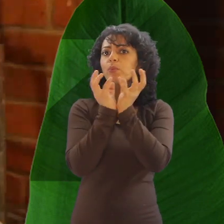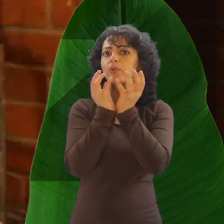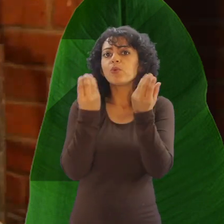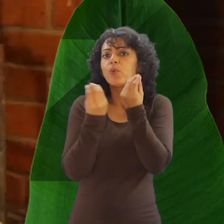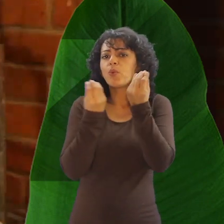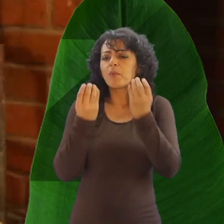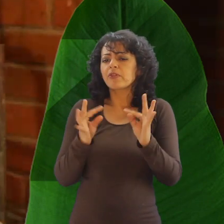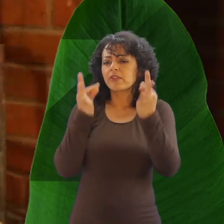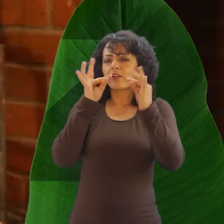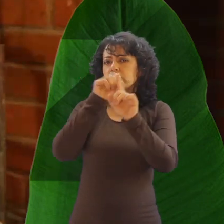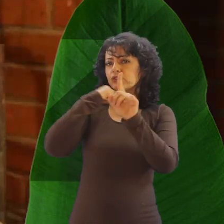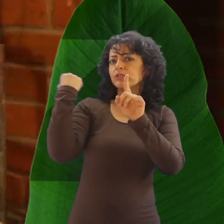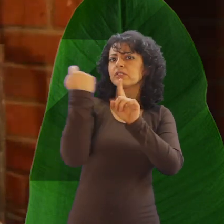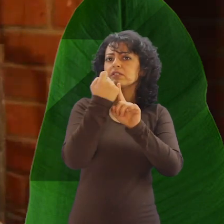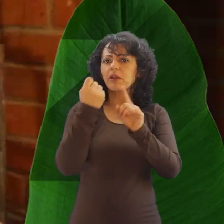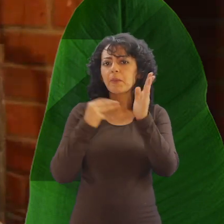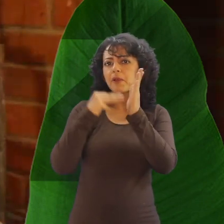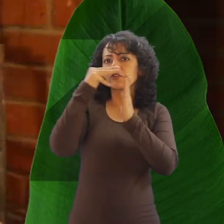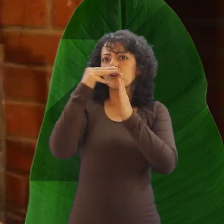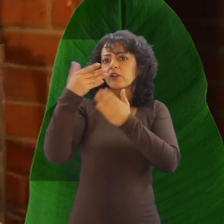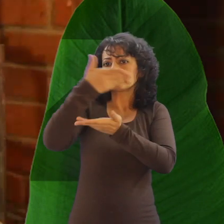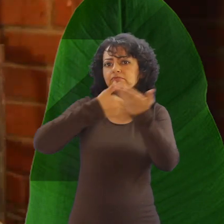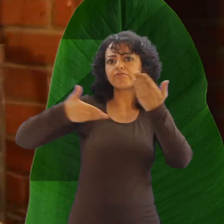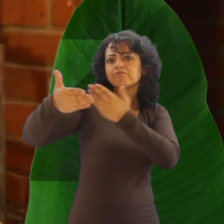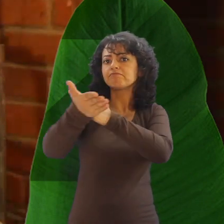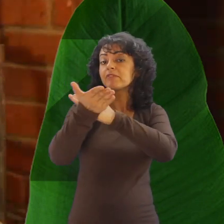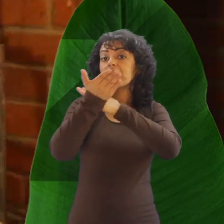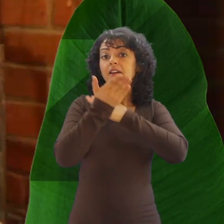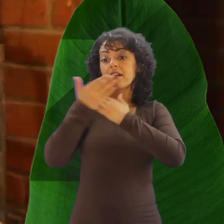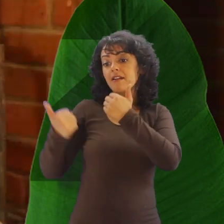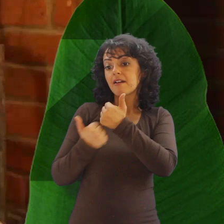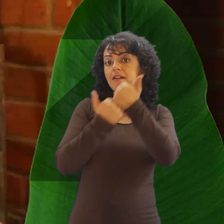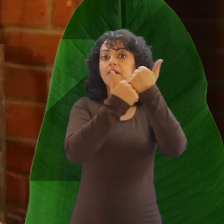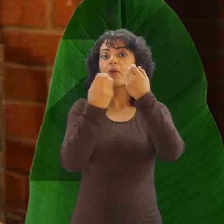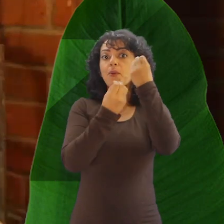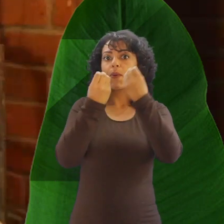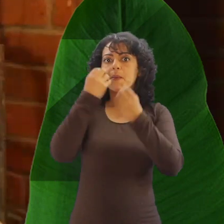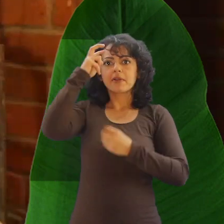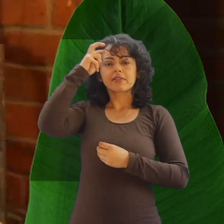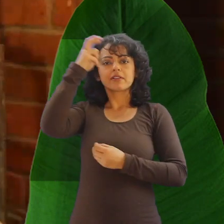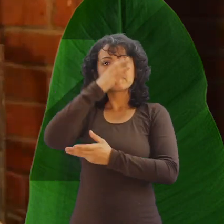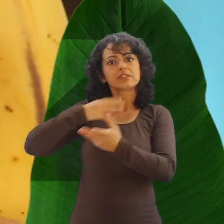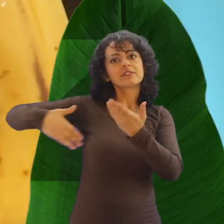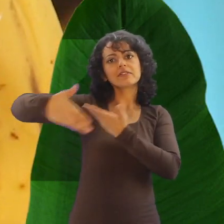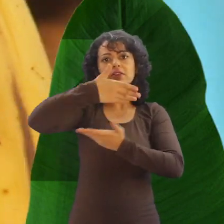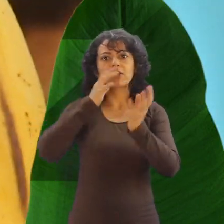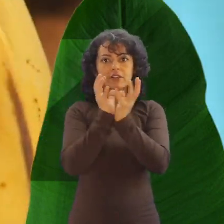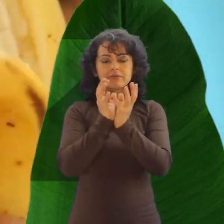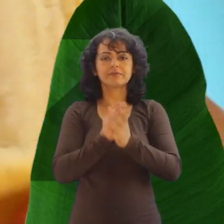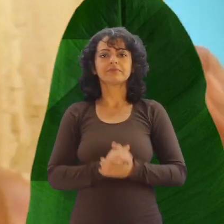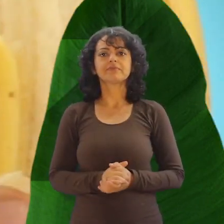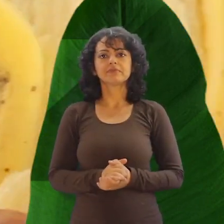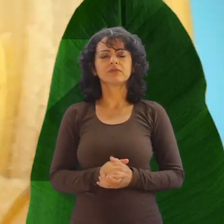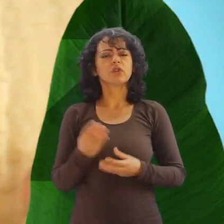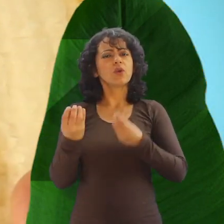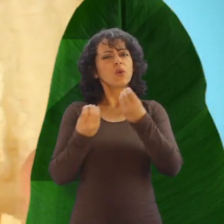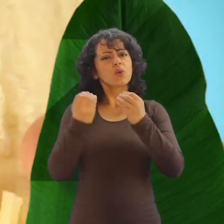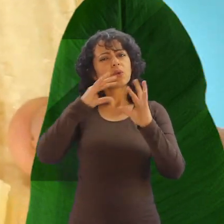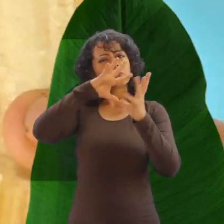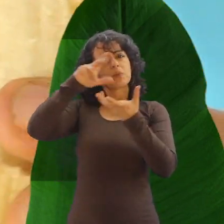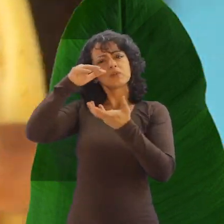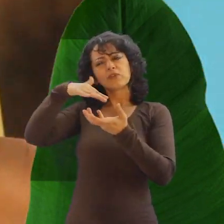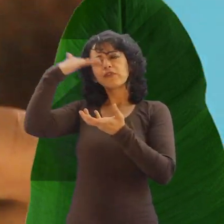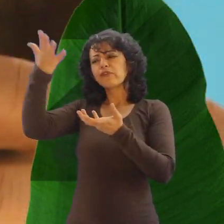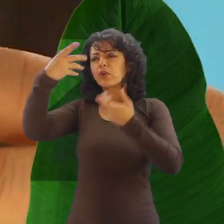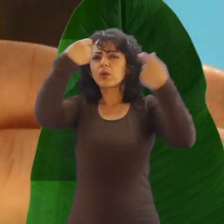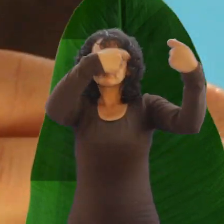Que tecnologias sociais e metodologias de colaboração existem que apoiam essa inteligência coletiva? Como conectar as necessidades do